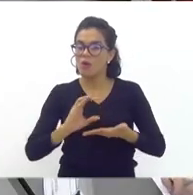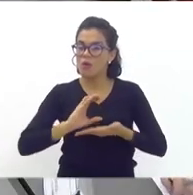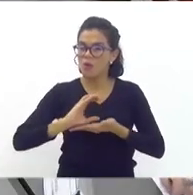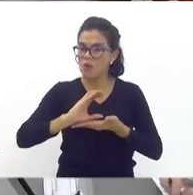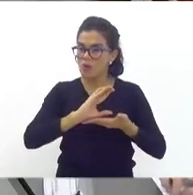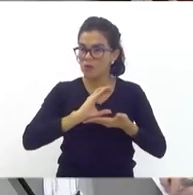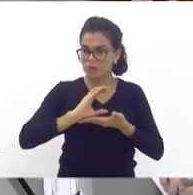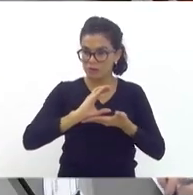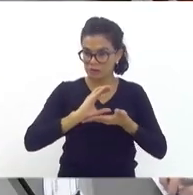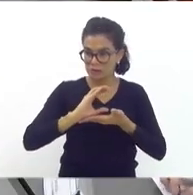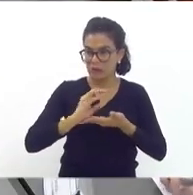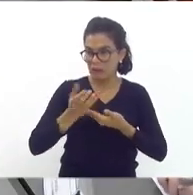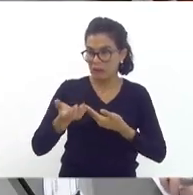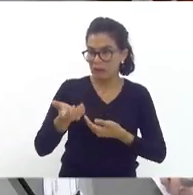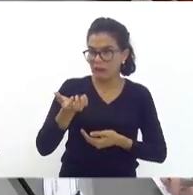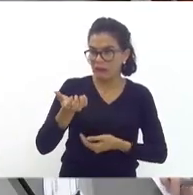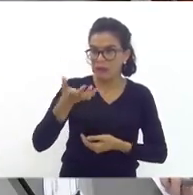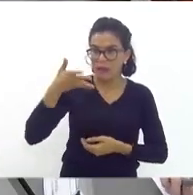coisa